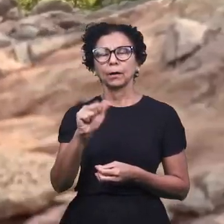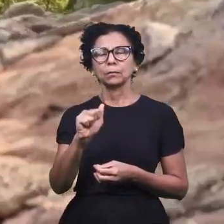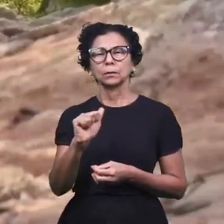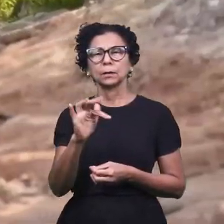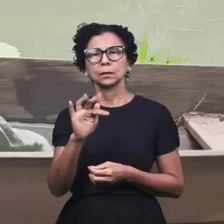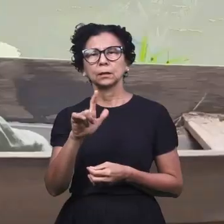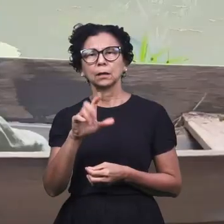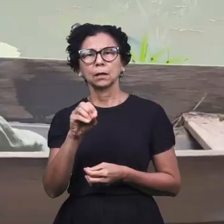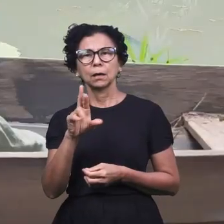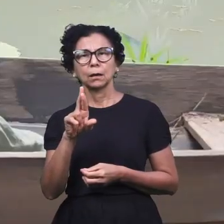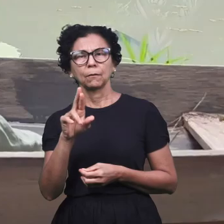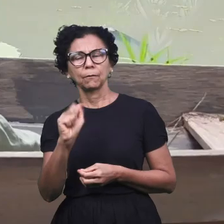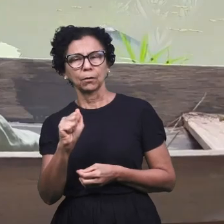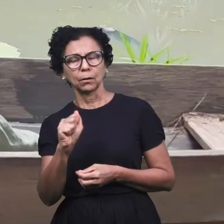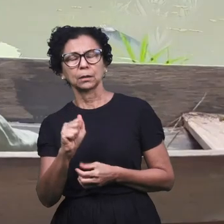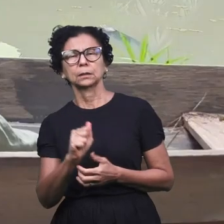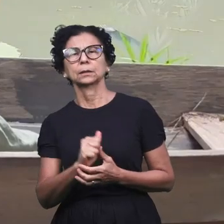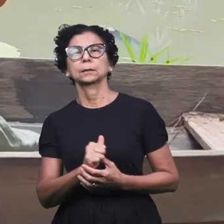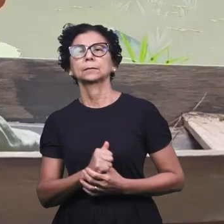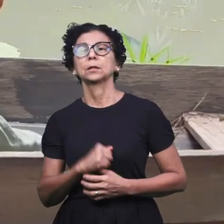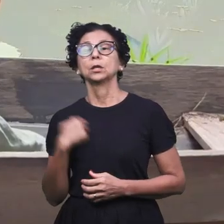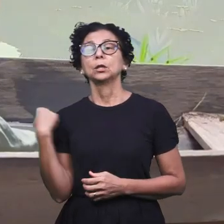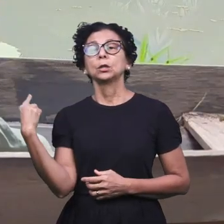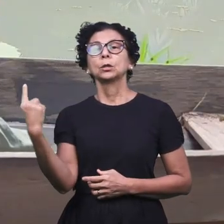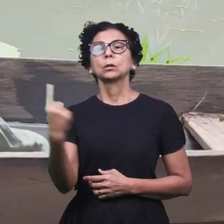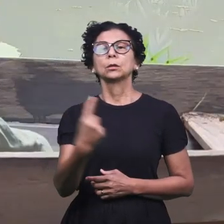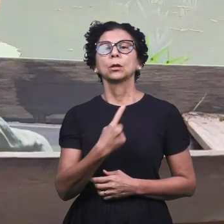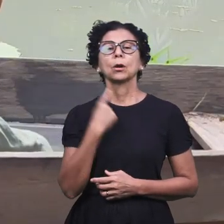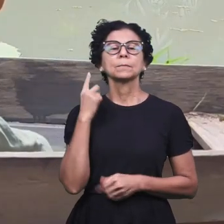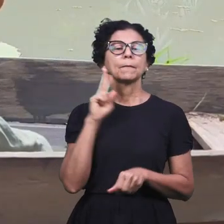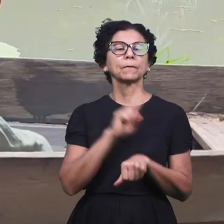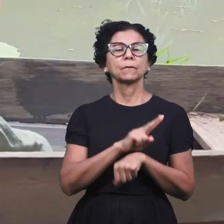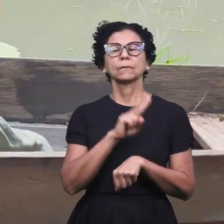educação ambiental. Nós mesmos sermos monitores